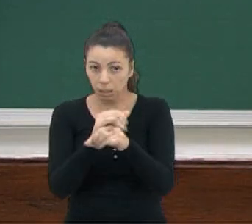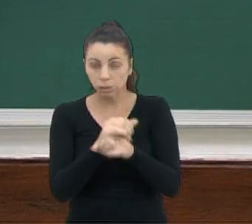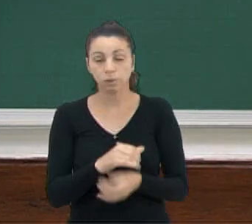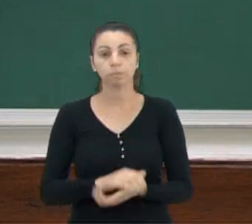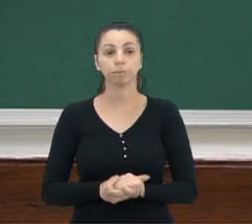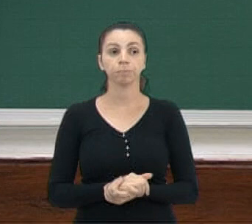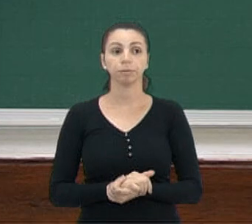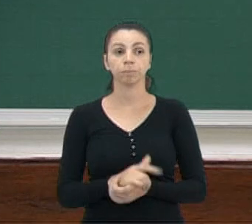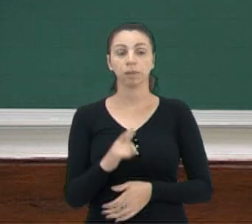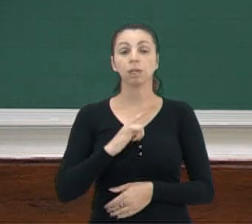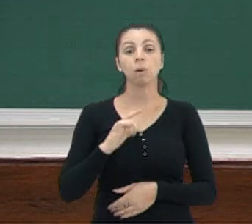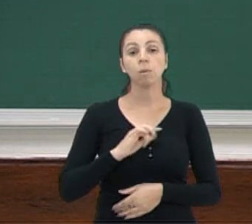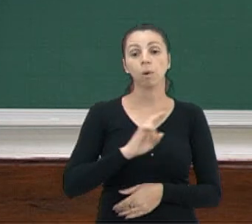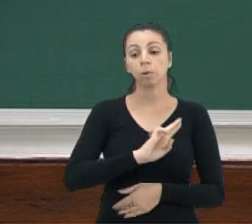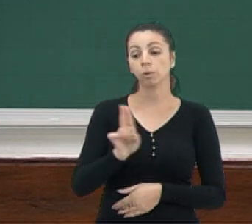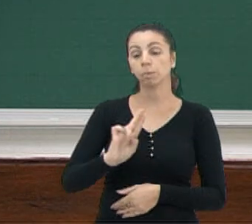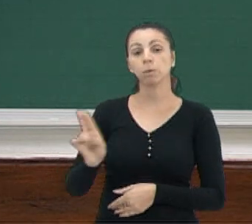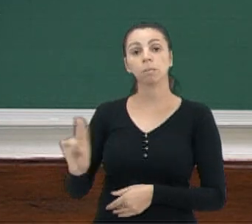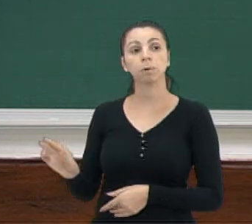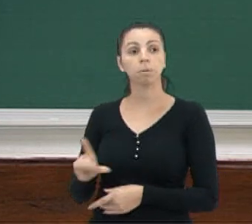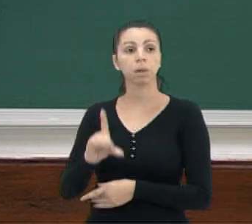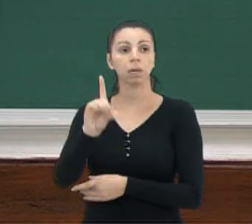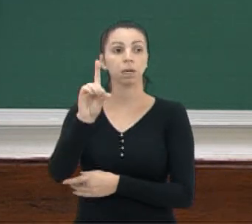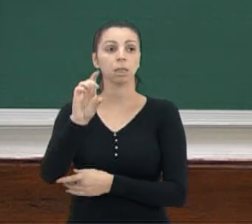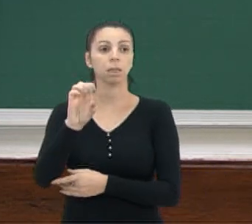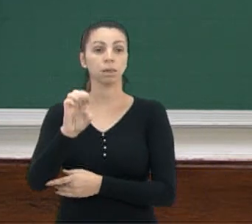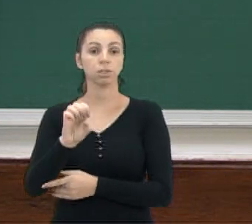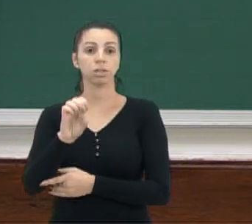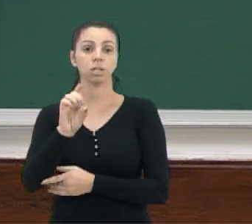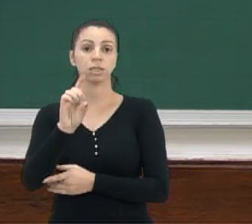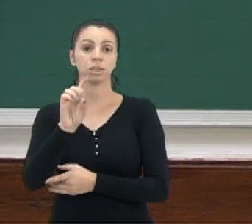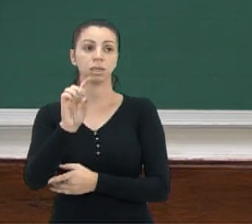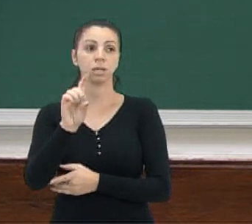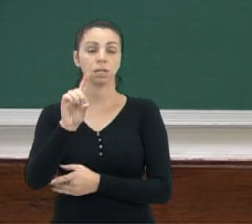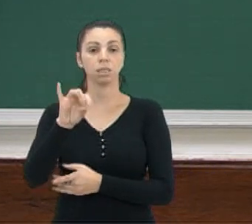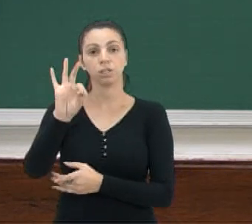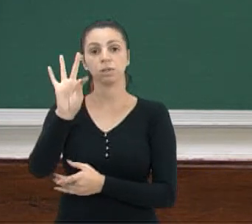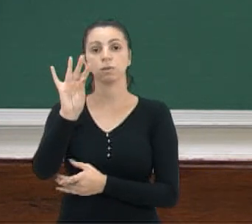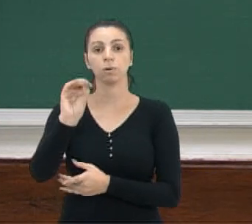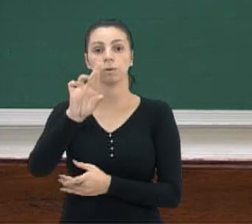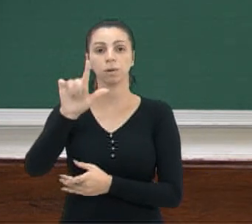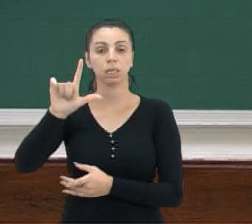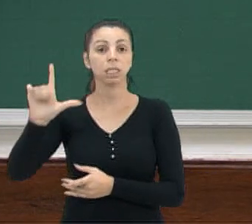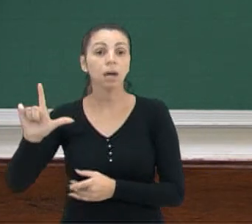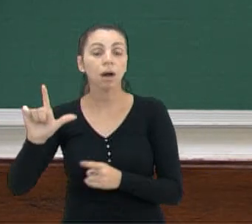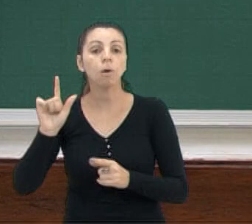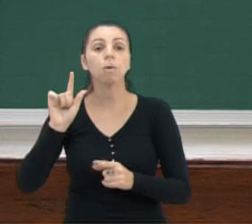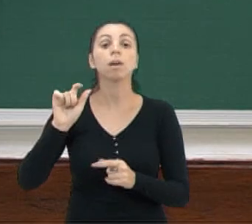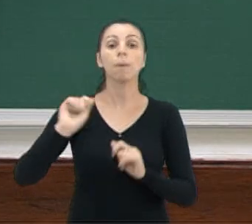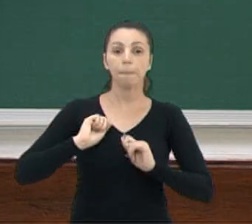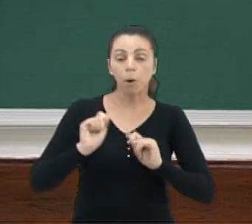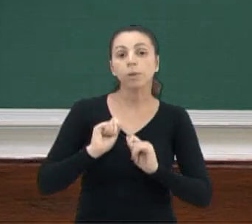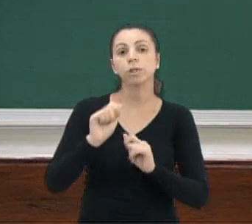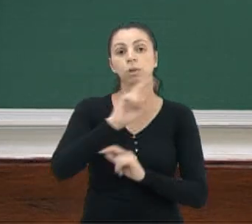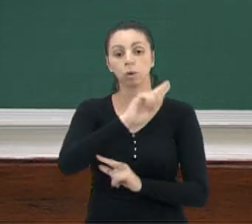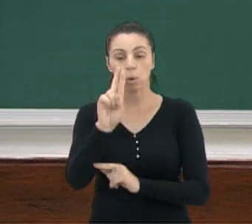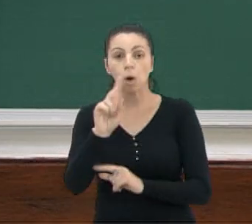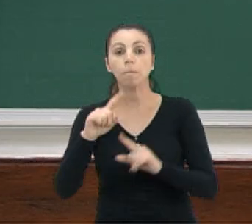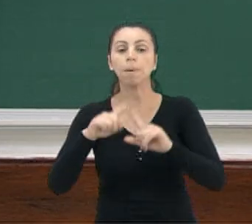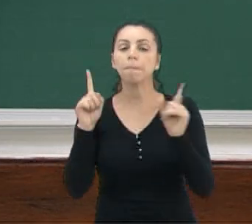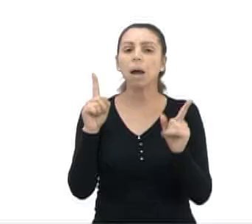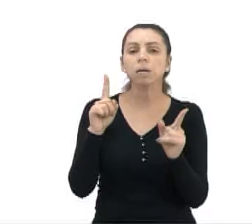nomes um editorial pode receber. Ele pode ser chamado editorial, mas ele também pode ser chamado de outras